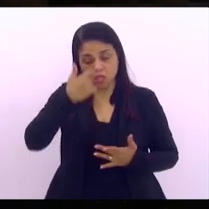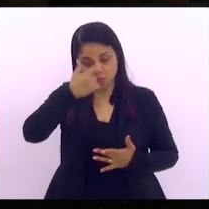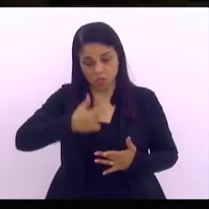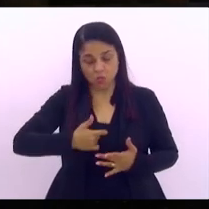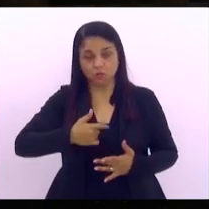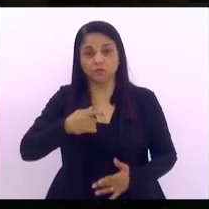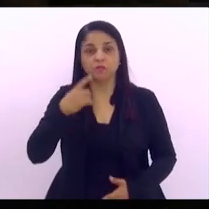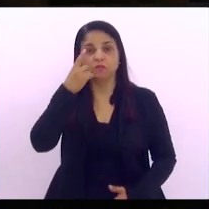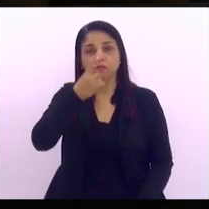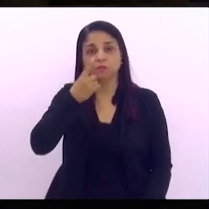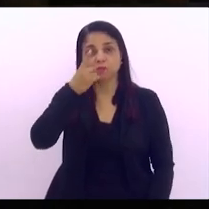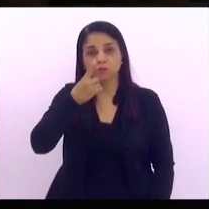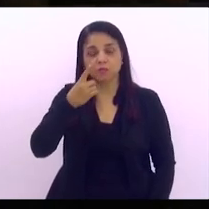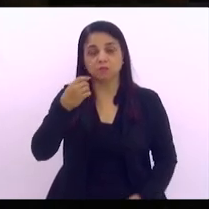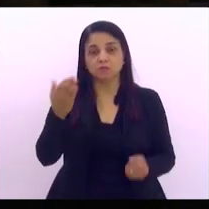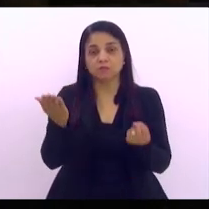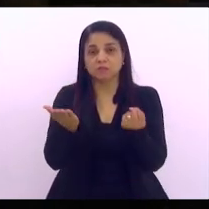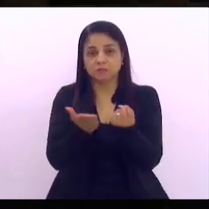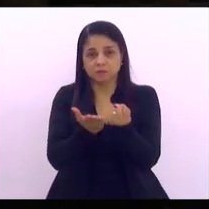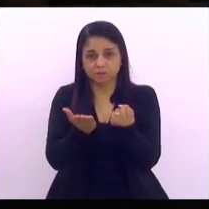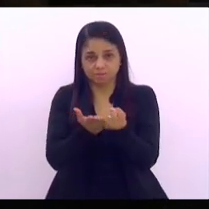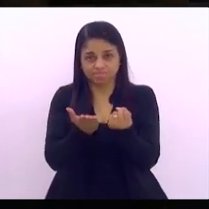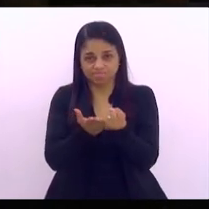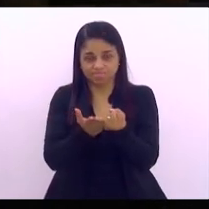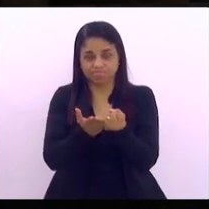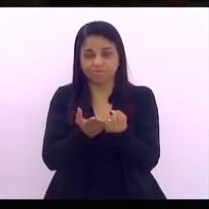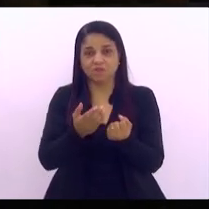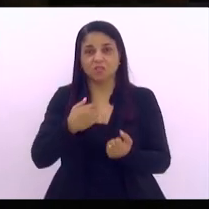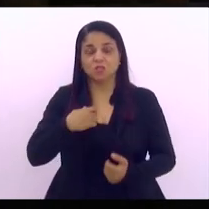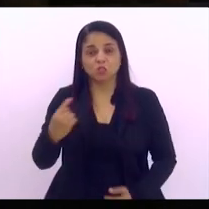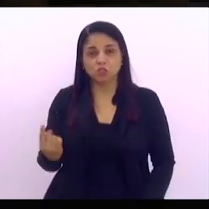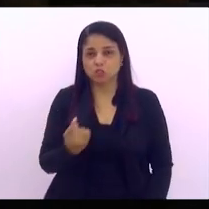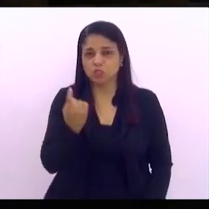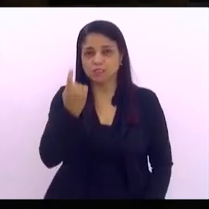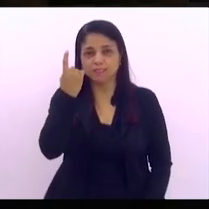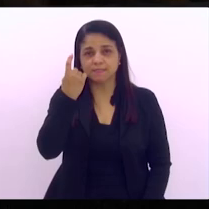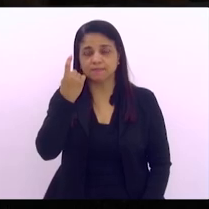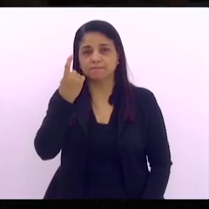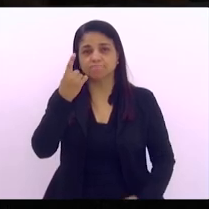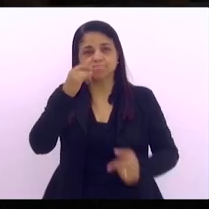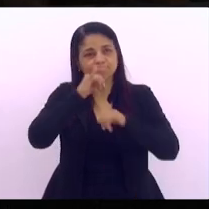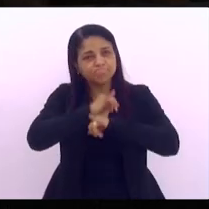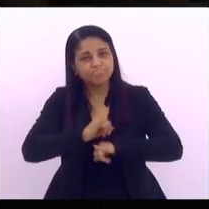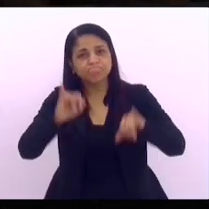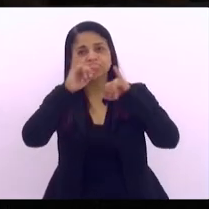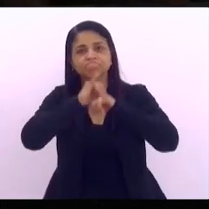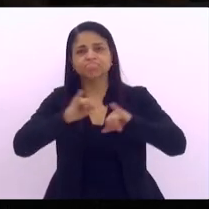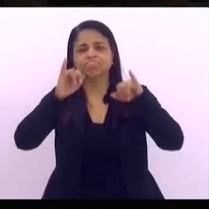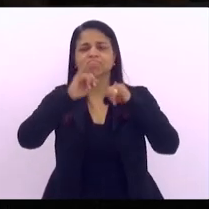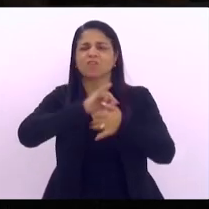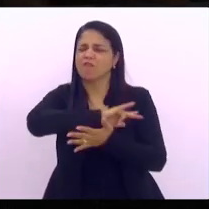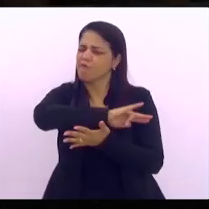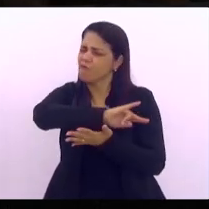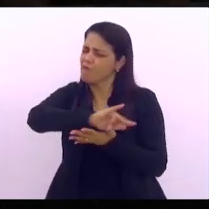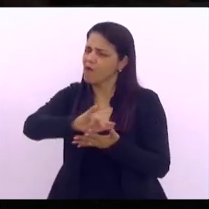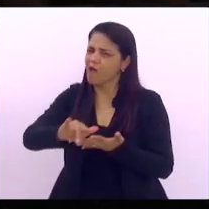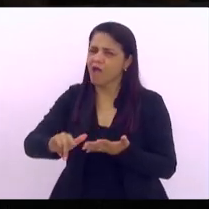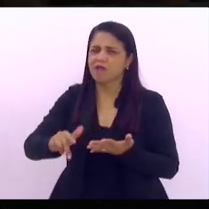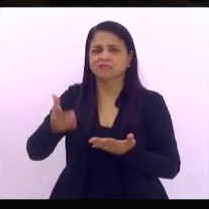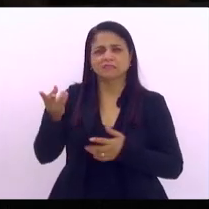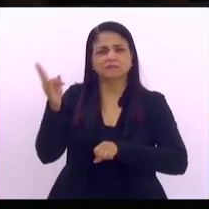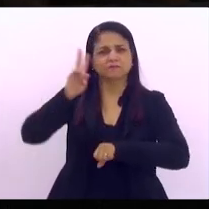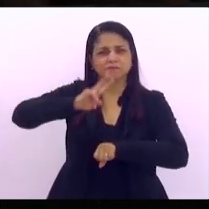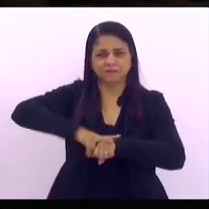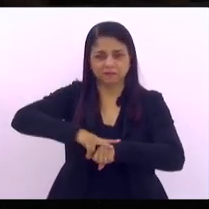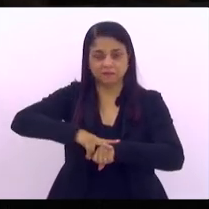Malafaia, praticamente solitário, me manifestei dezenas de vezes contra